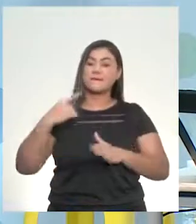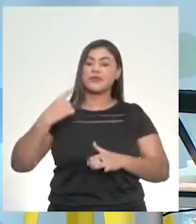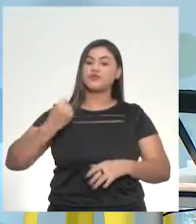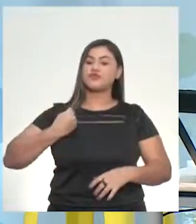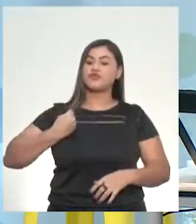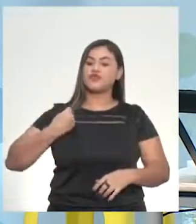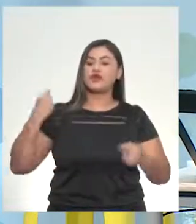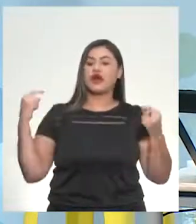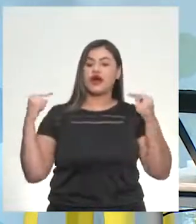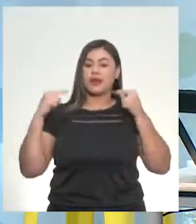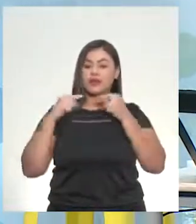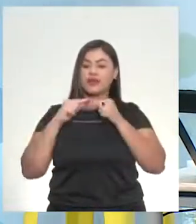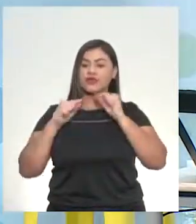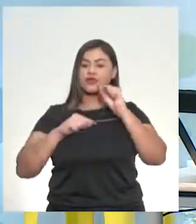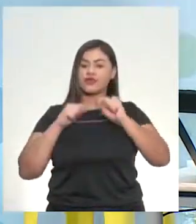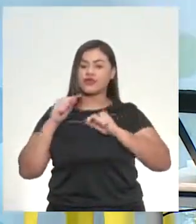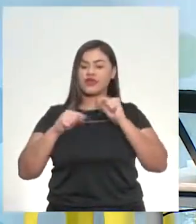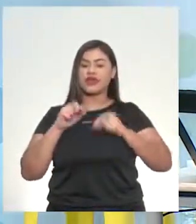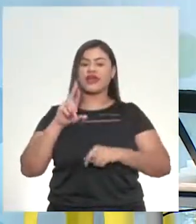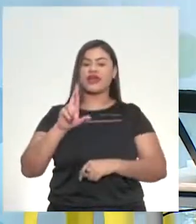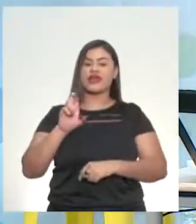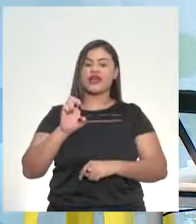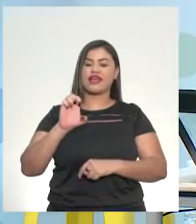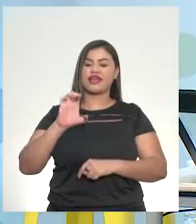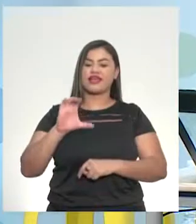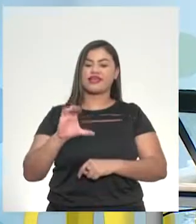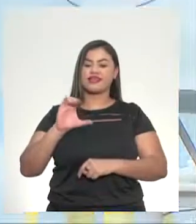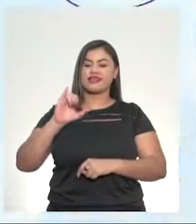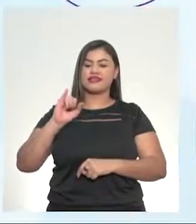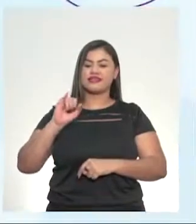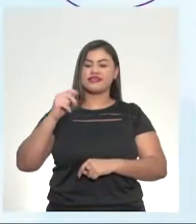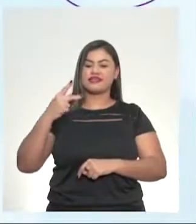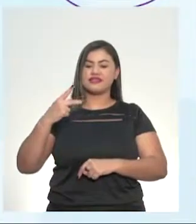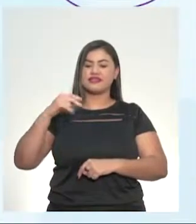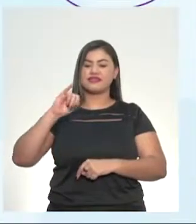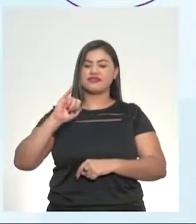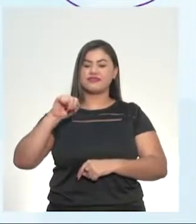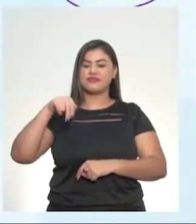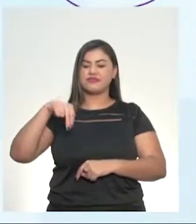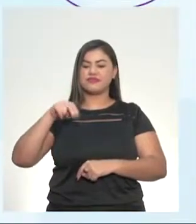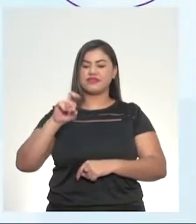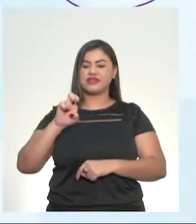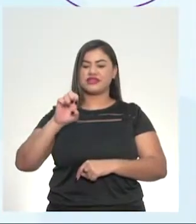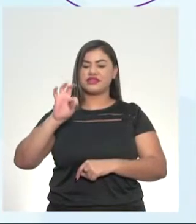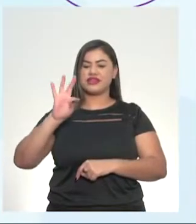grandeza são os recipientes. Então, vamos aqui.